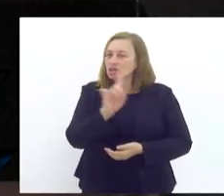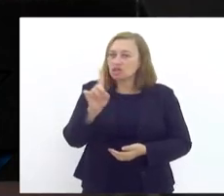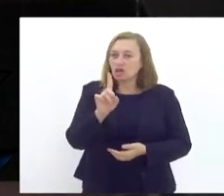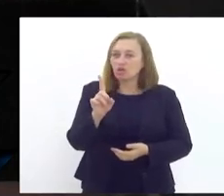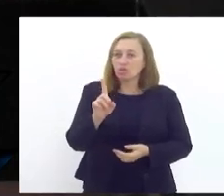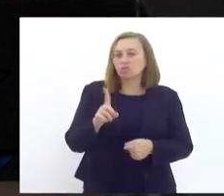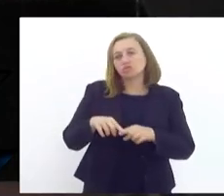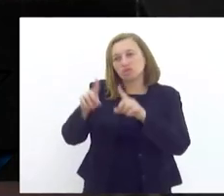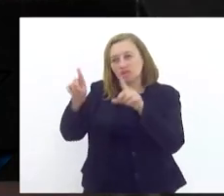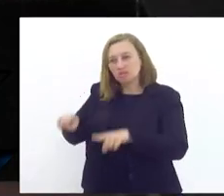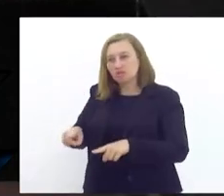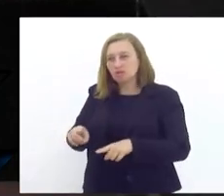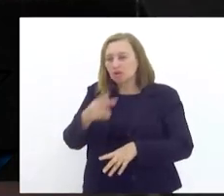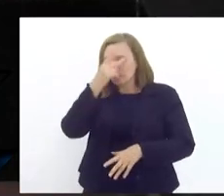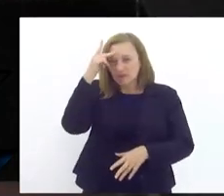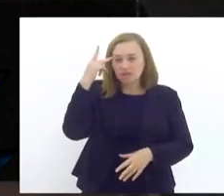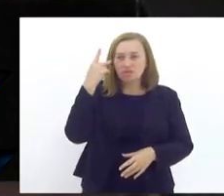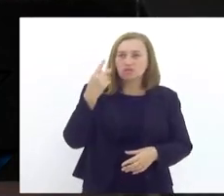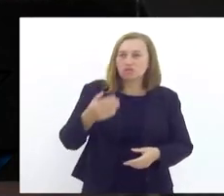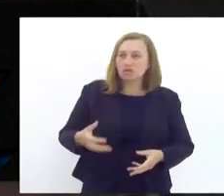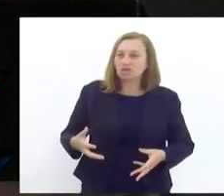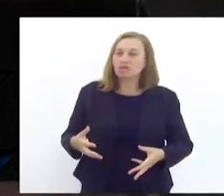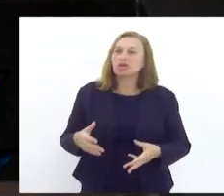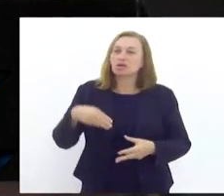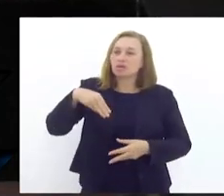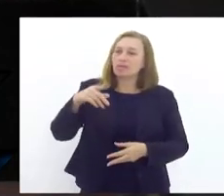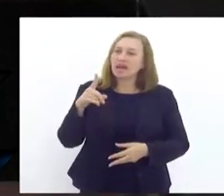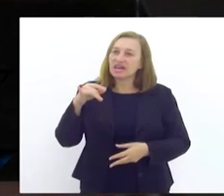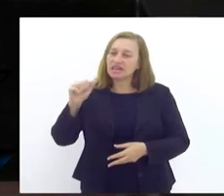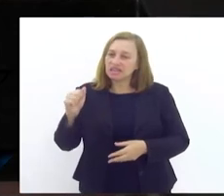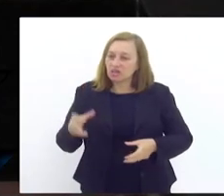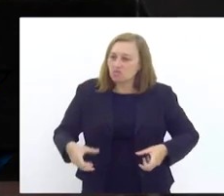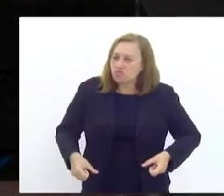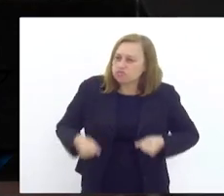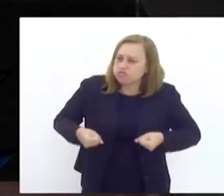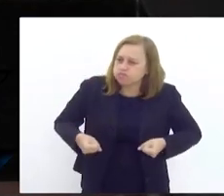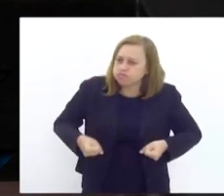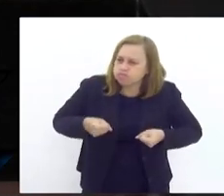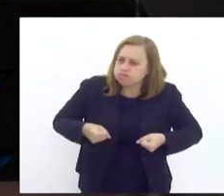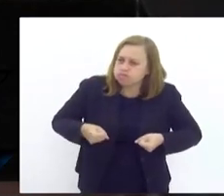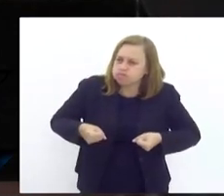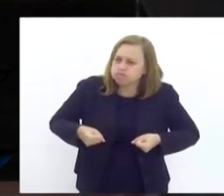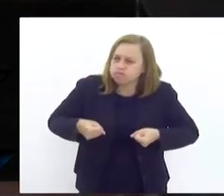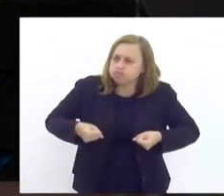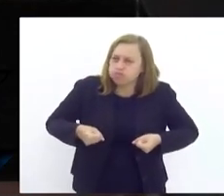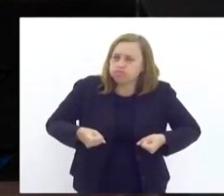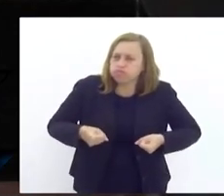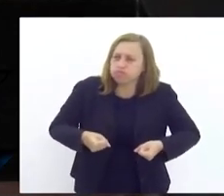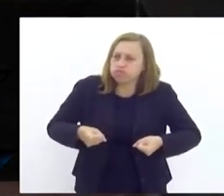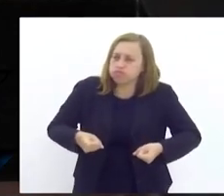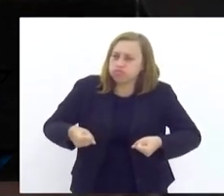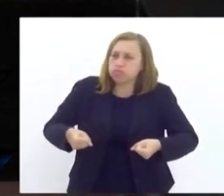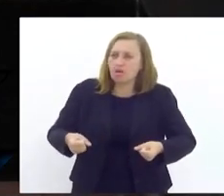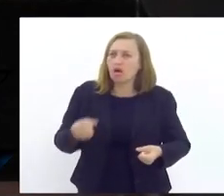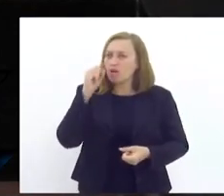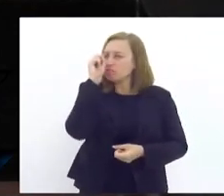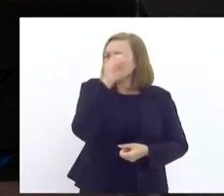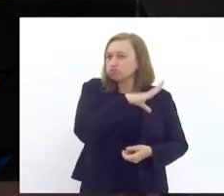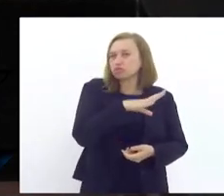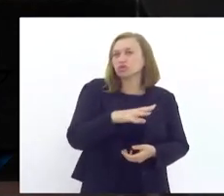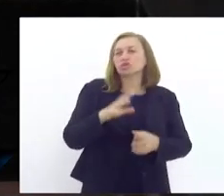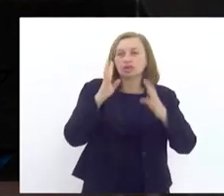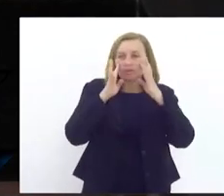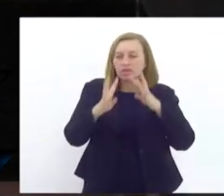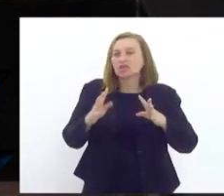pessoas que estão carregando aquela máquina pesada nas costas um absurdo e eu quero que chamar